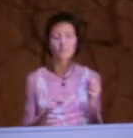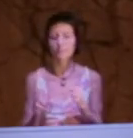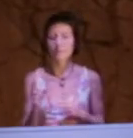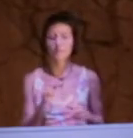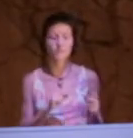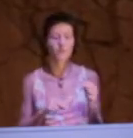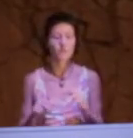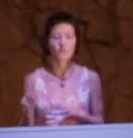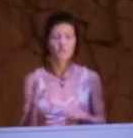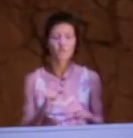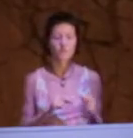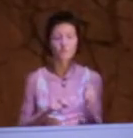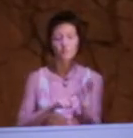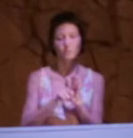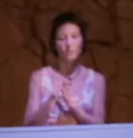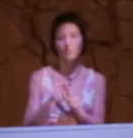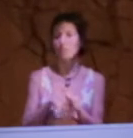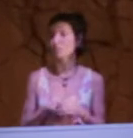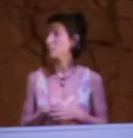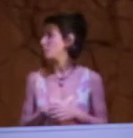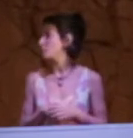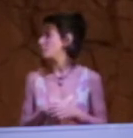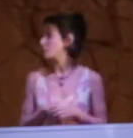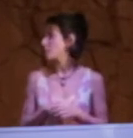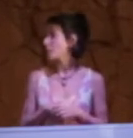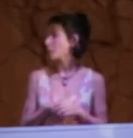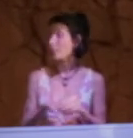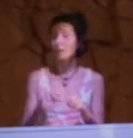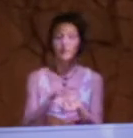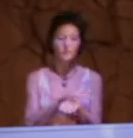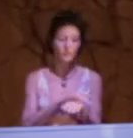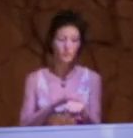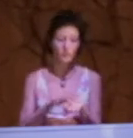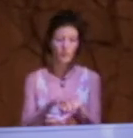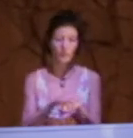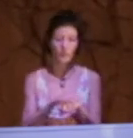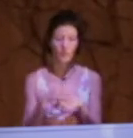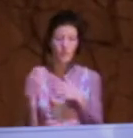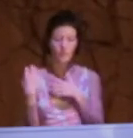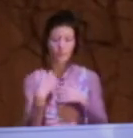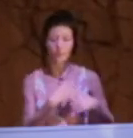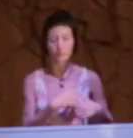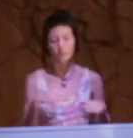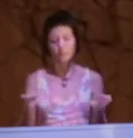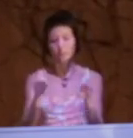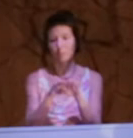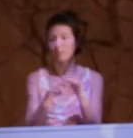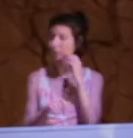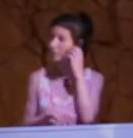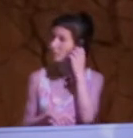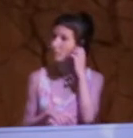regionais, mais uma vez aí o capital mudando a questão de Rondônia, né, outros grupos chegando ali e